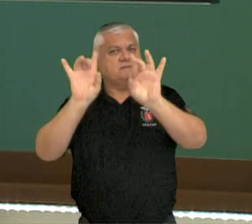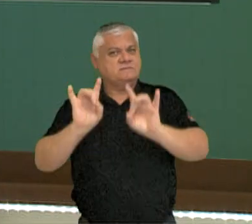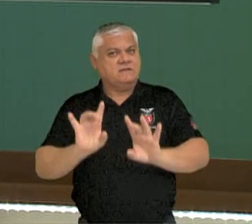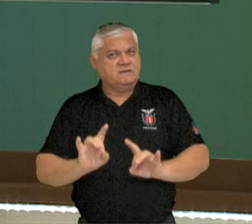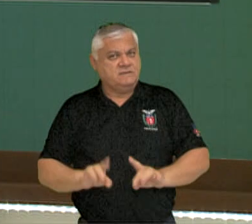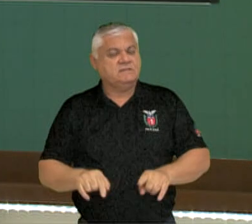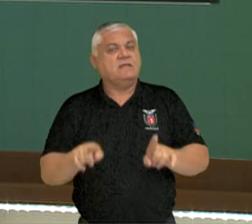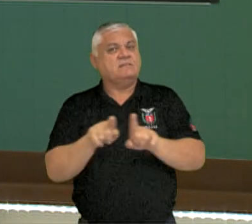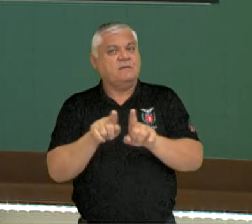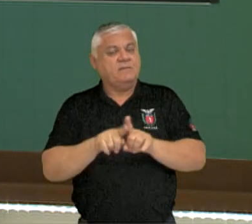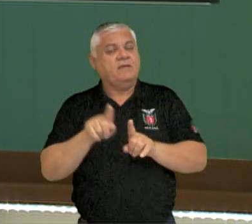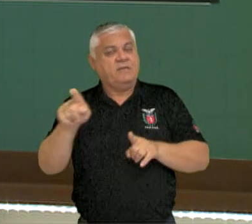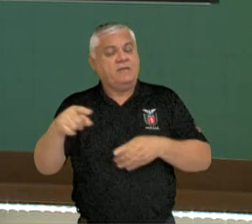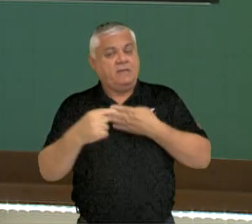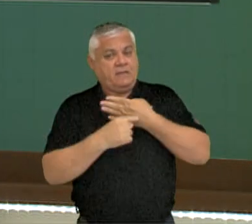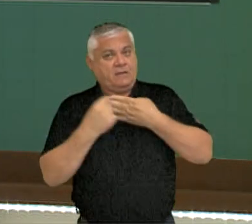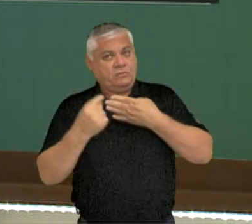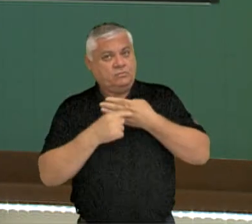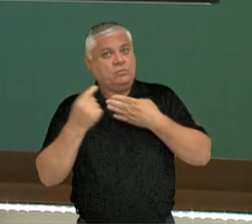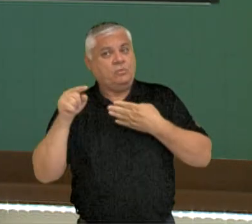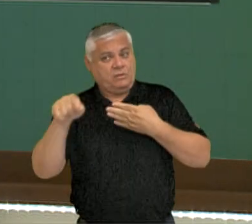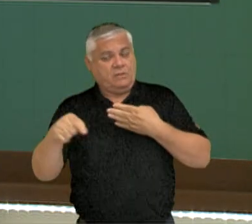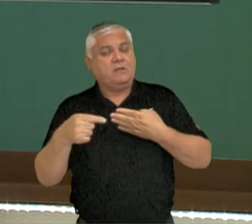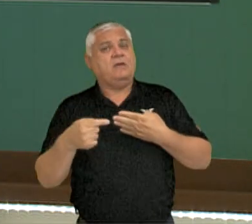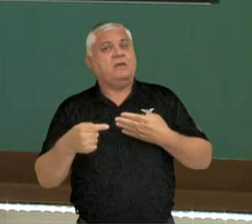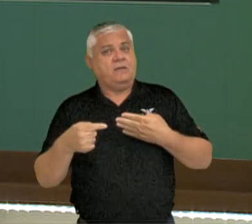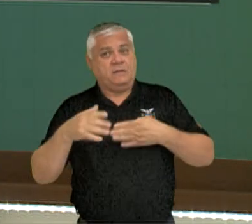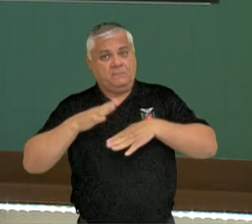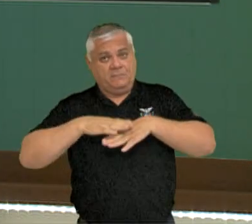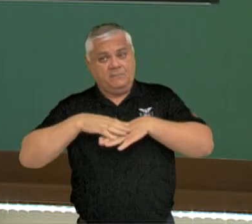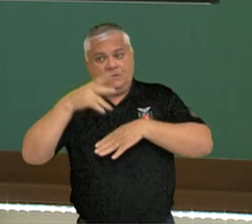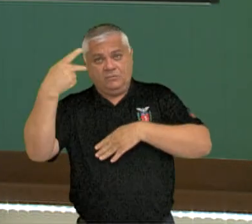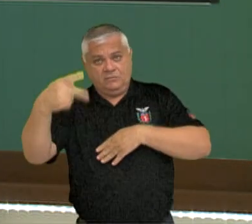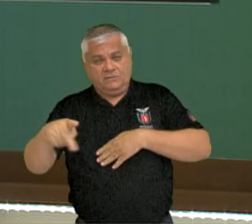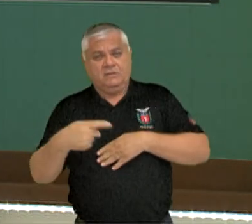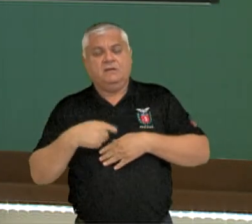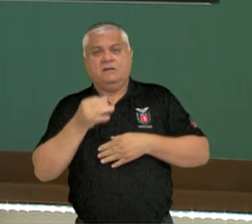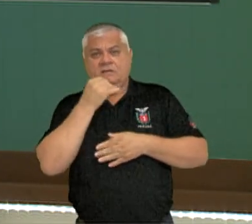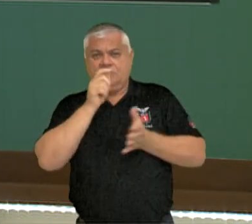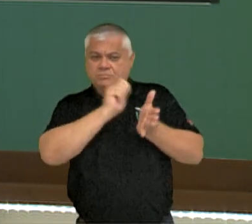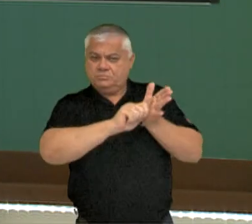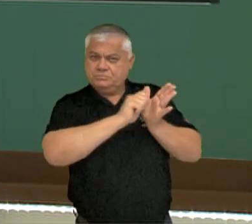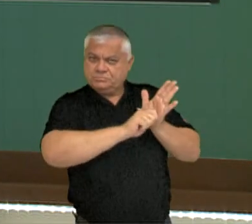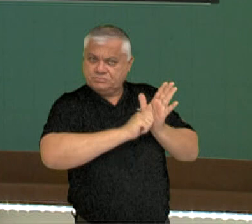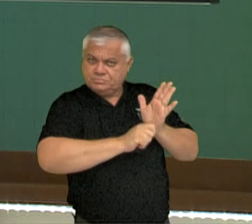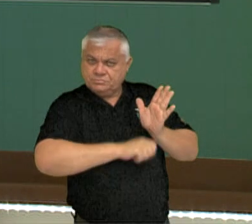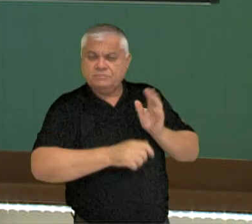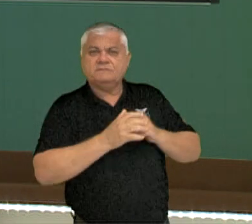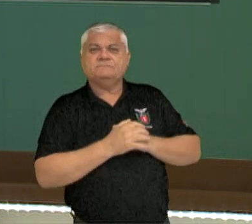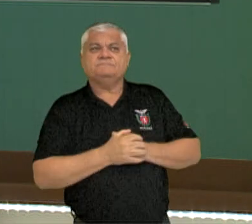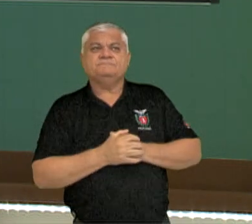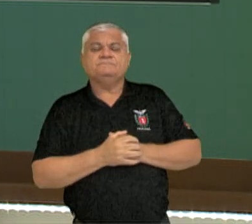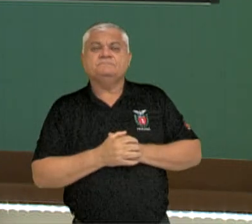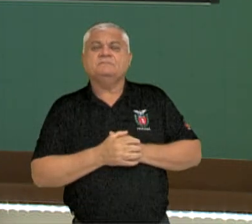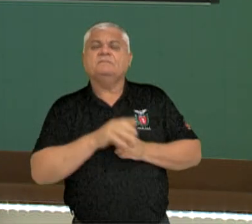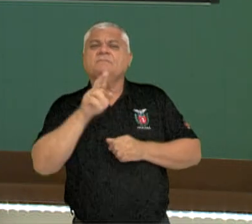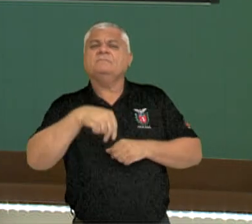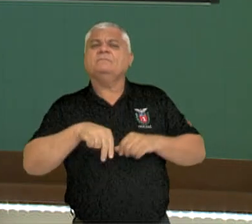como articulista do texto. Quando ele vai produzir esse texto, ele é o articulista. O contexto da pandemia